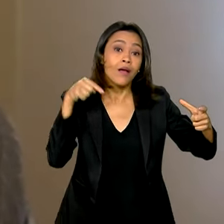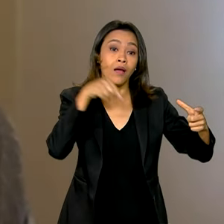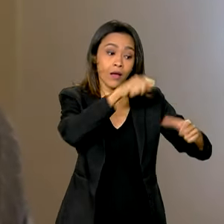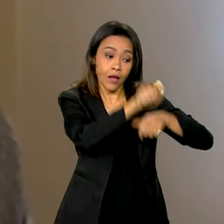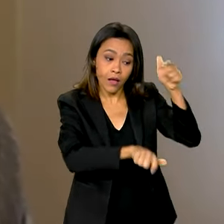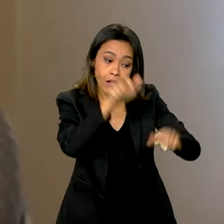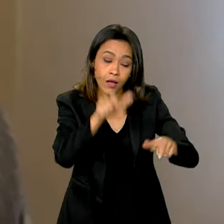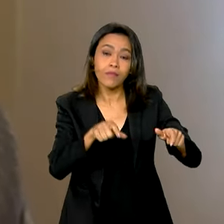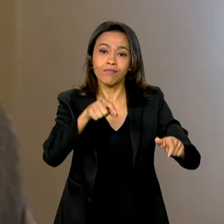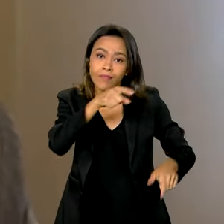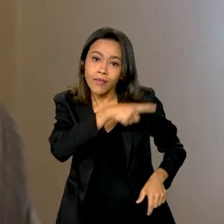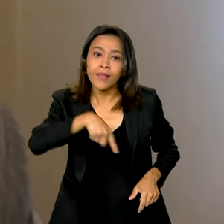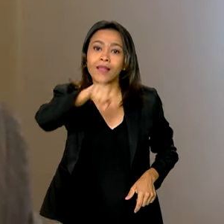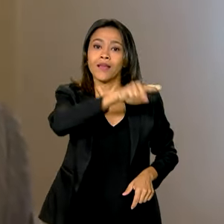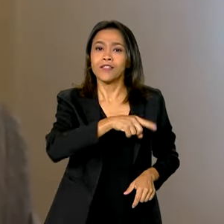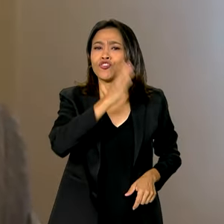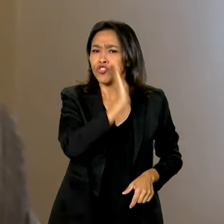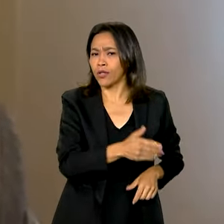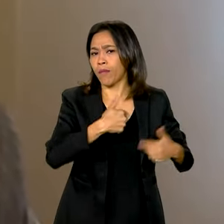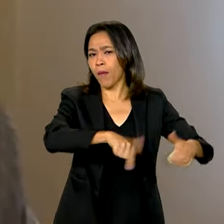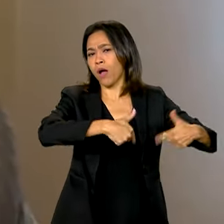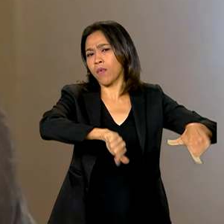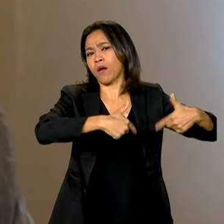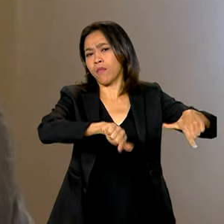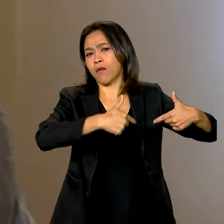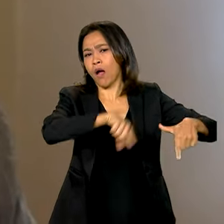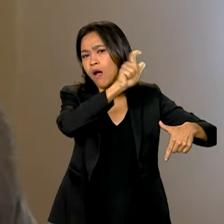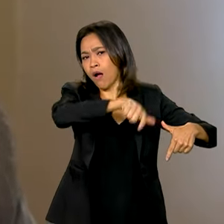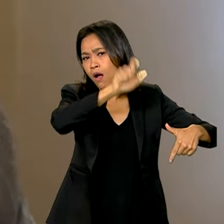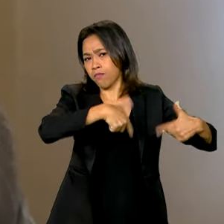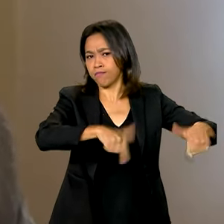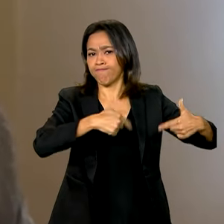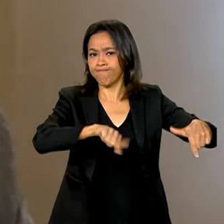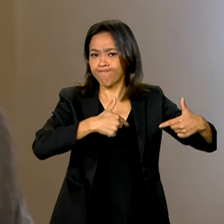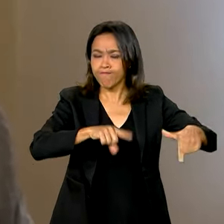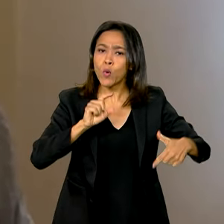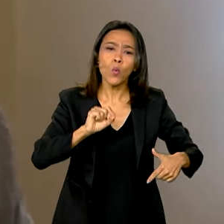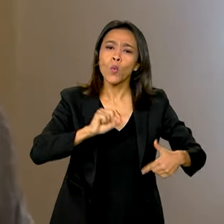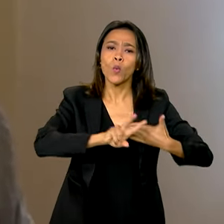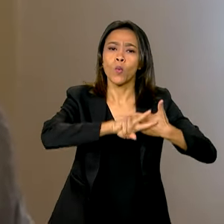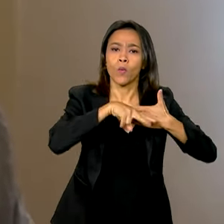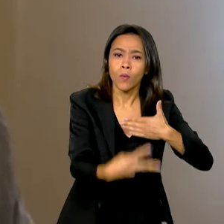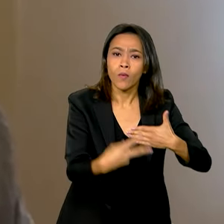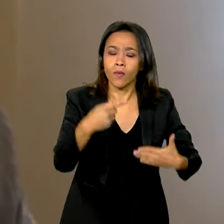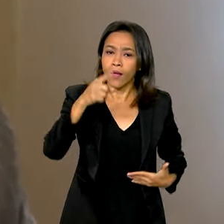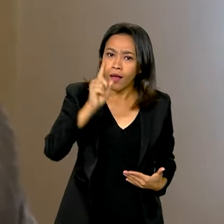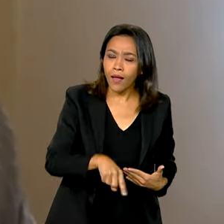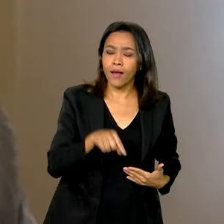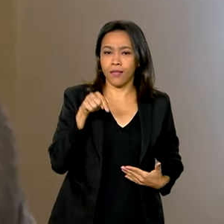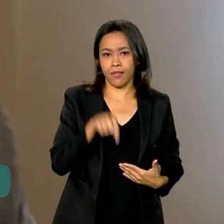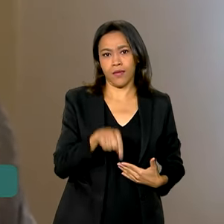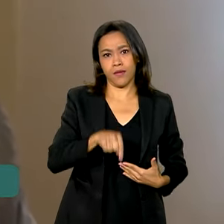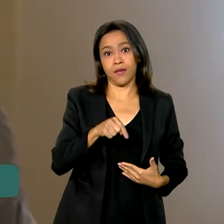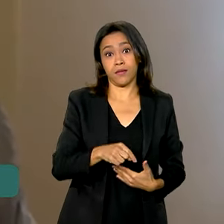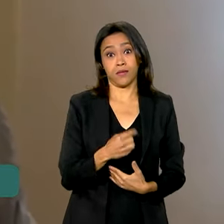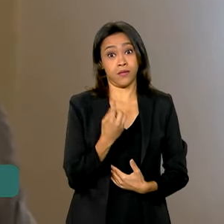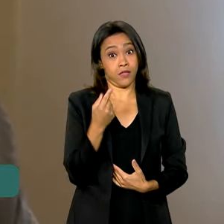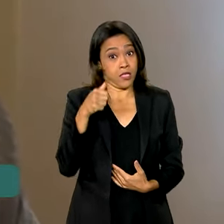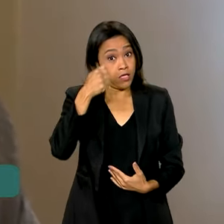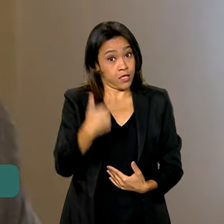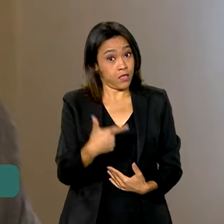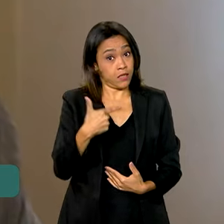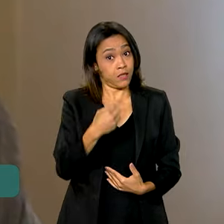que efetivamente está trabalhando, tem como um dos reflexos também, nesse segundo